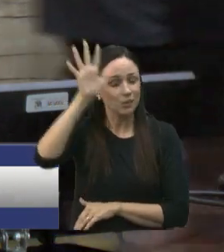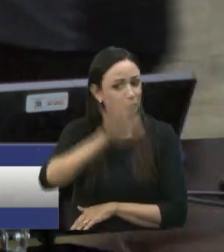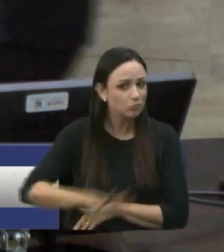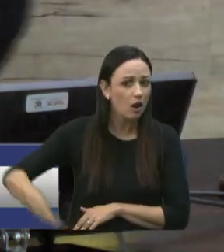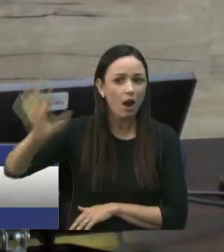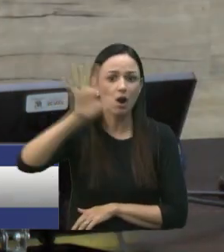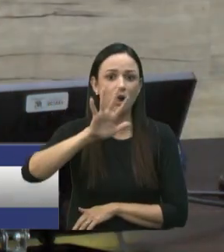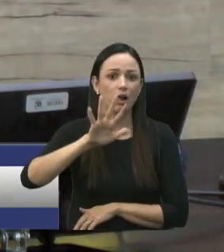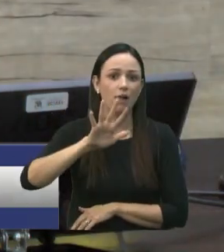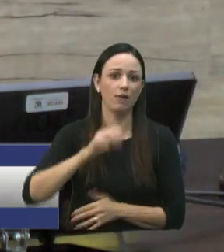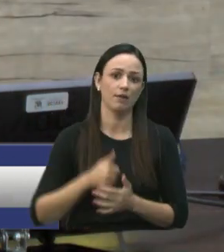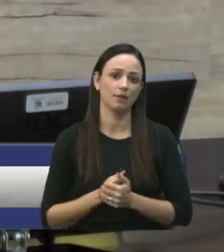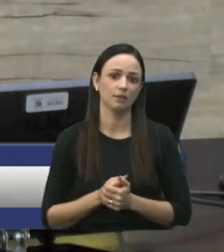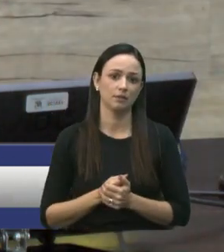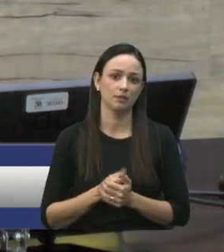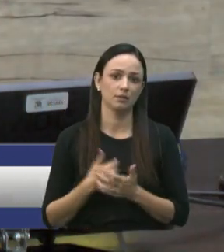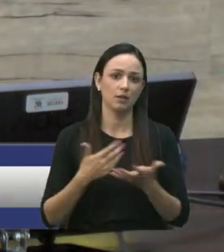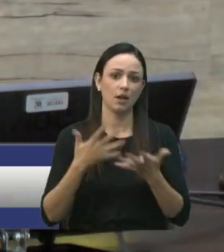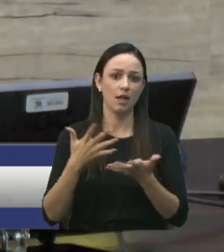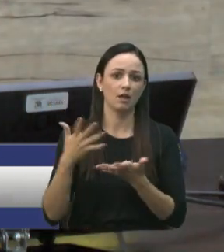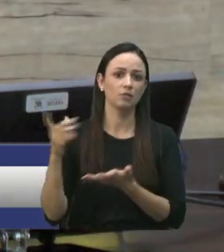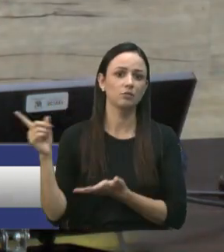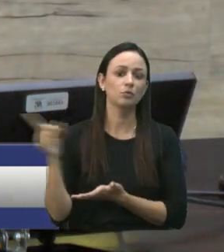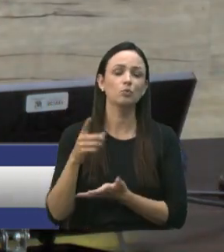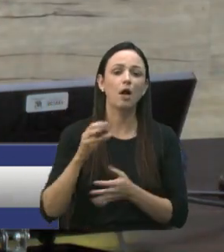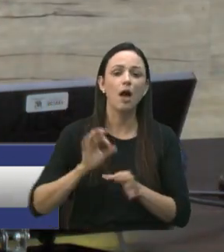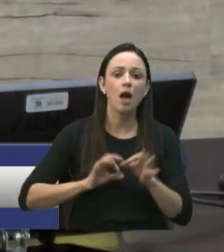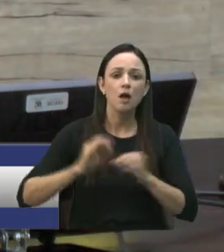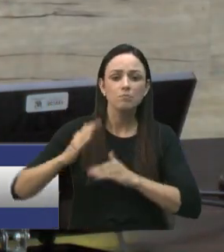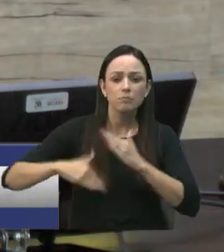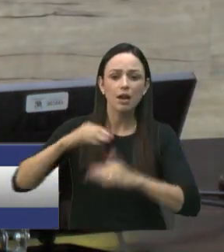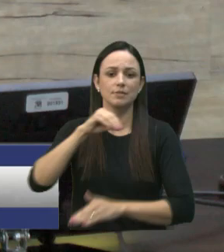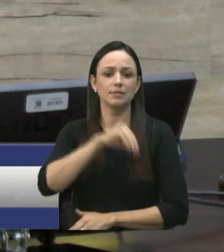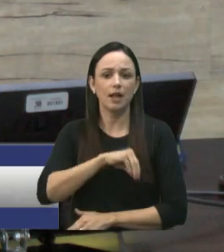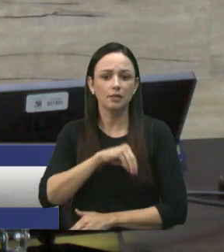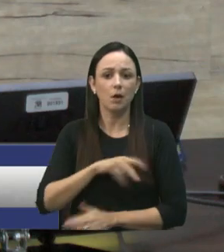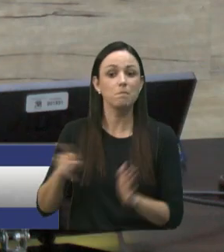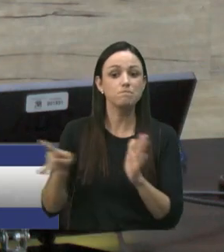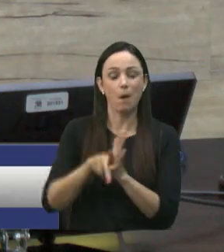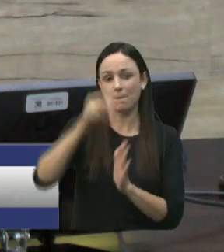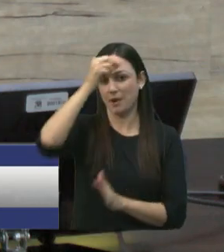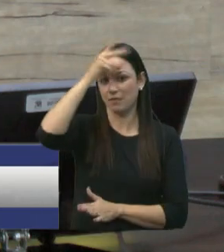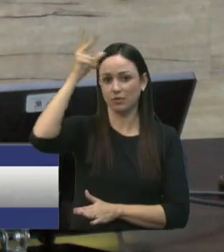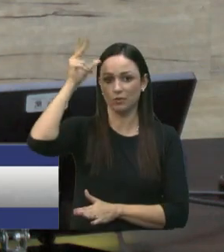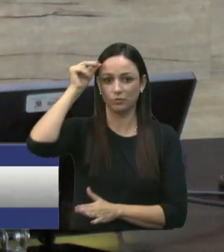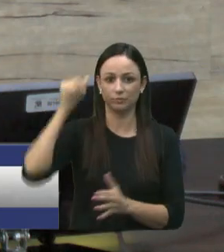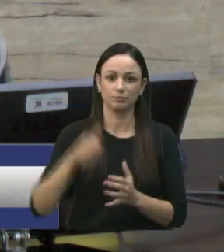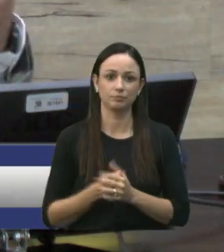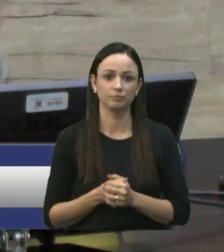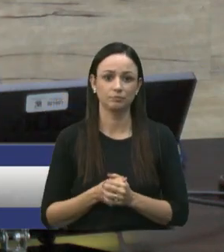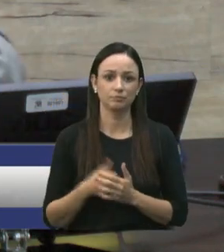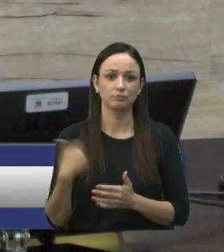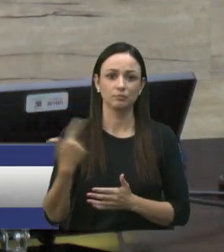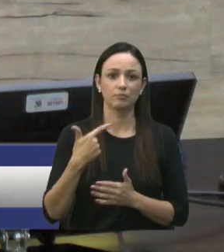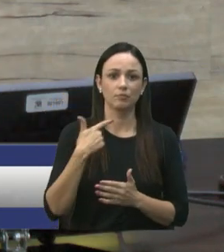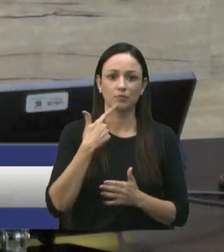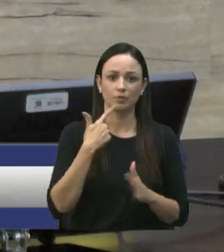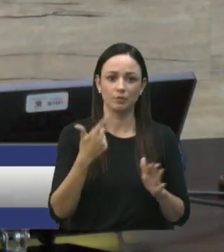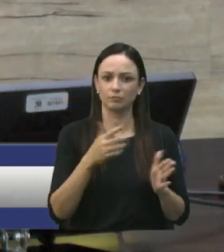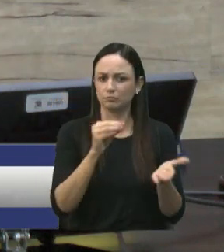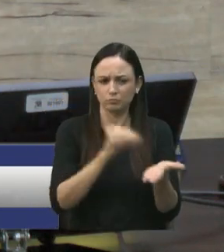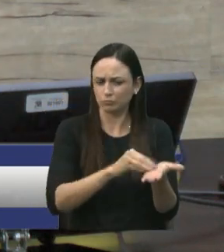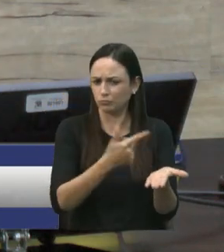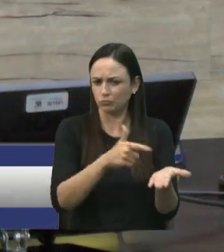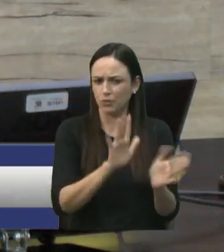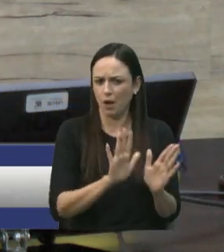prefeitura. Então, é isso que a gente quer trazer, um plano de cargo e salário para a prefeitura. Então, isso que nós estamos validando, que não consta aqui,